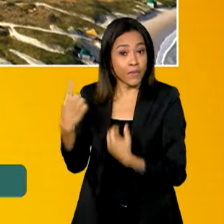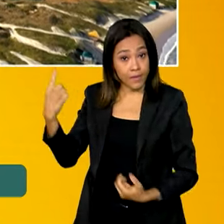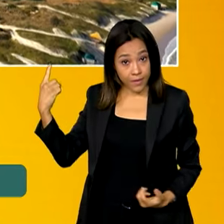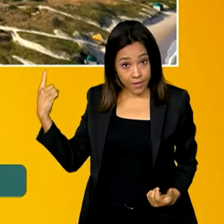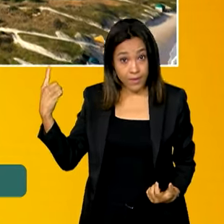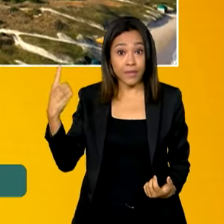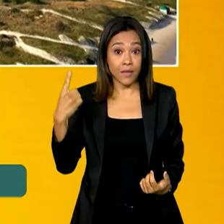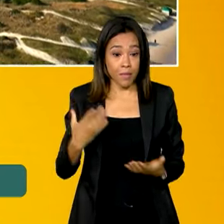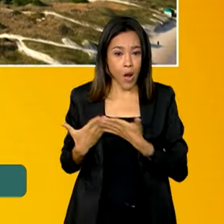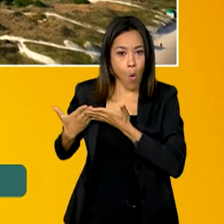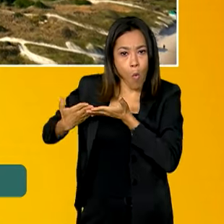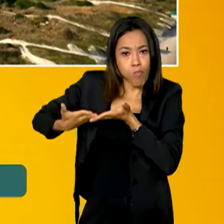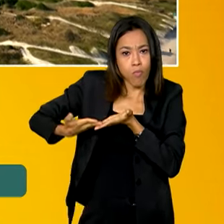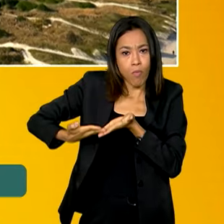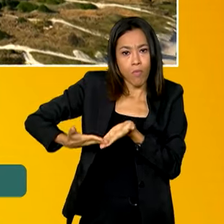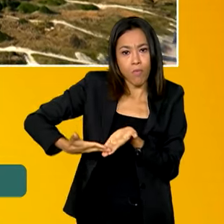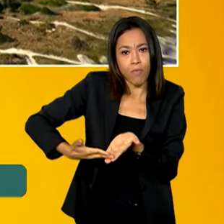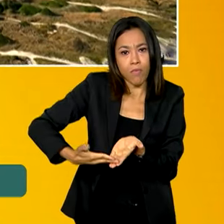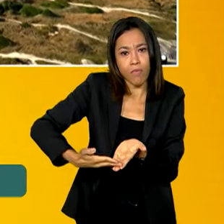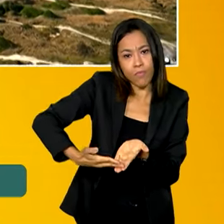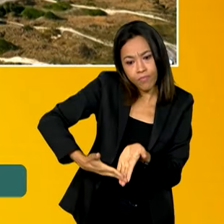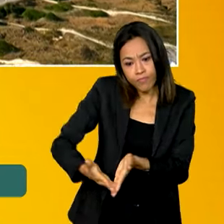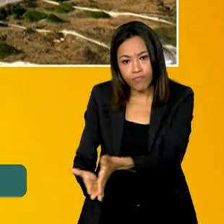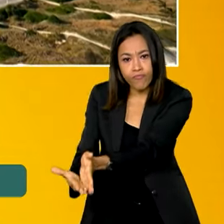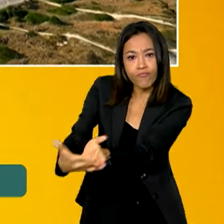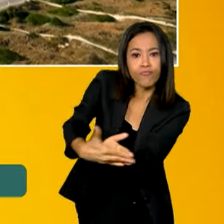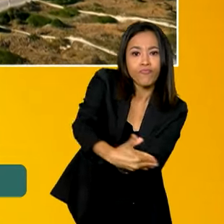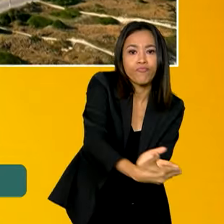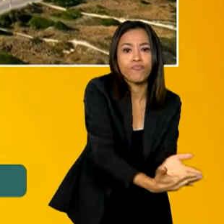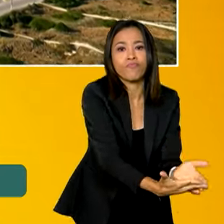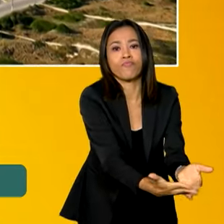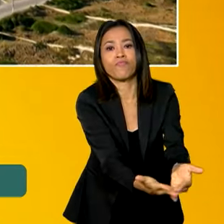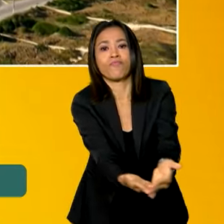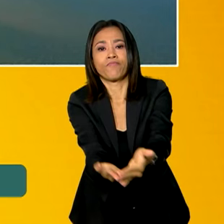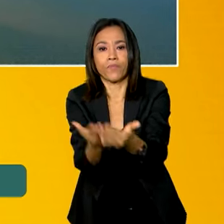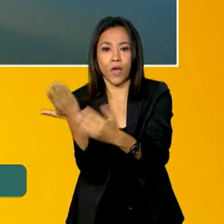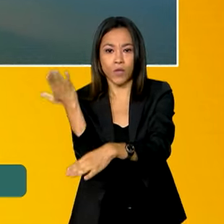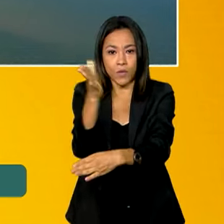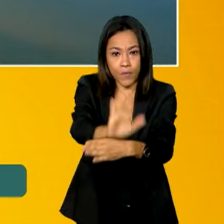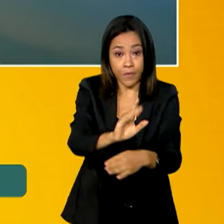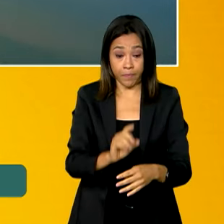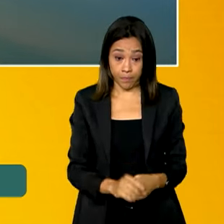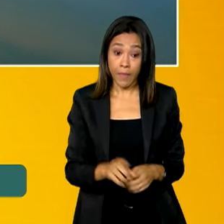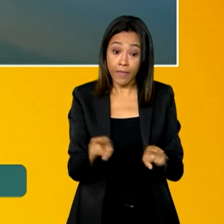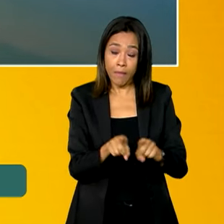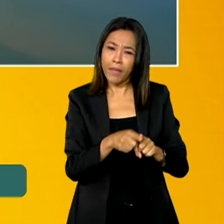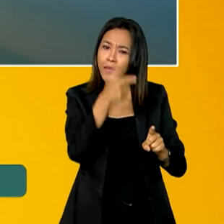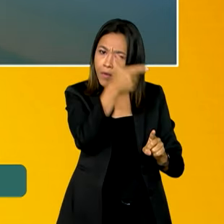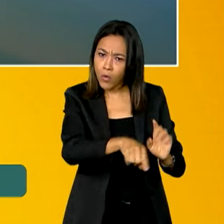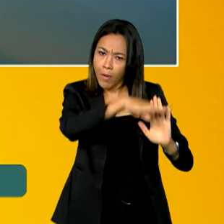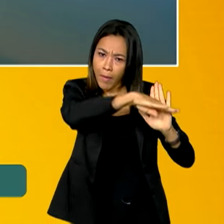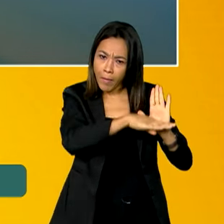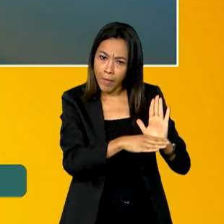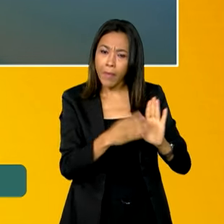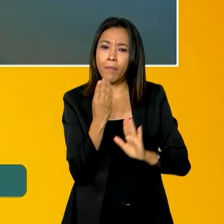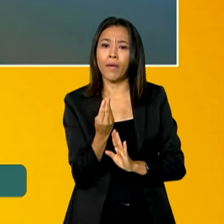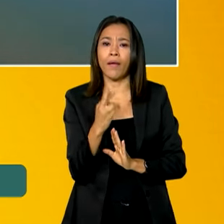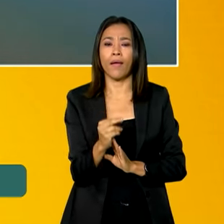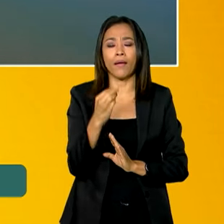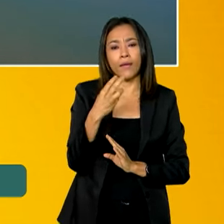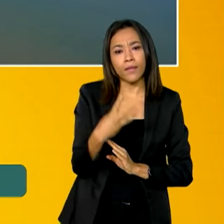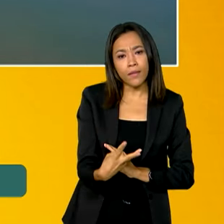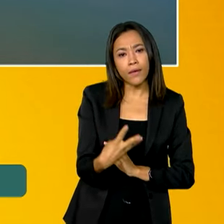aproximação das embarcações nas manobras. Um pacote de obras inclui novas melhorias na